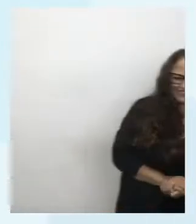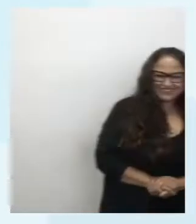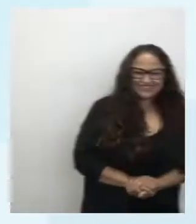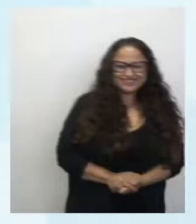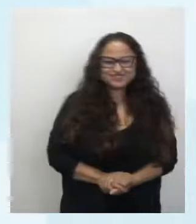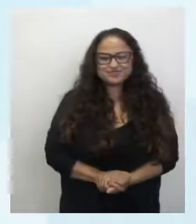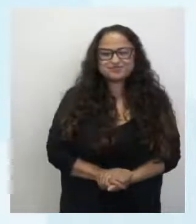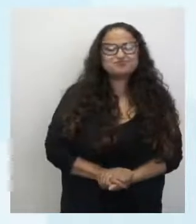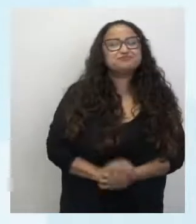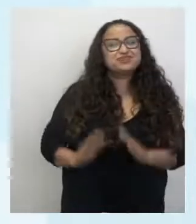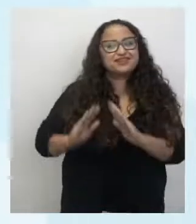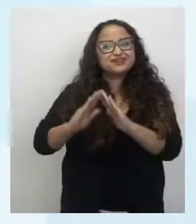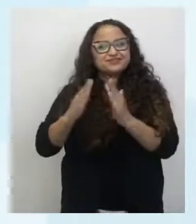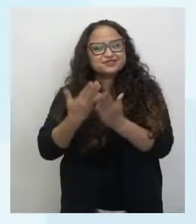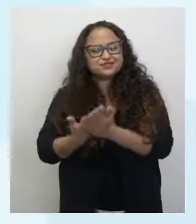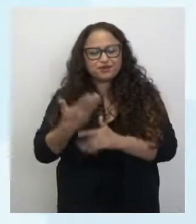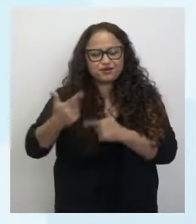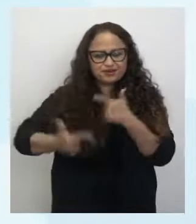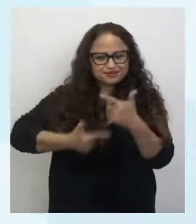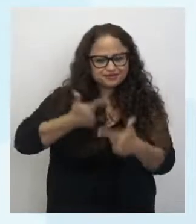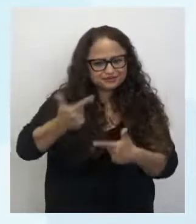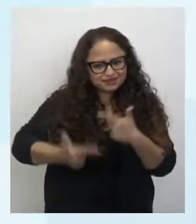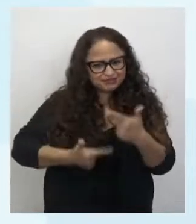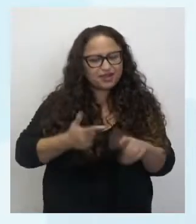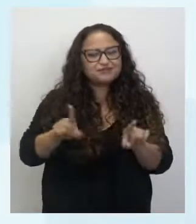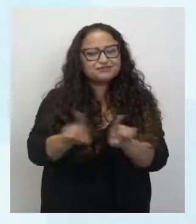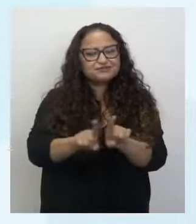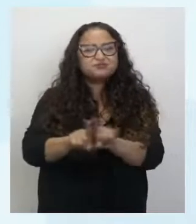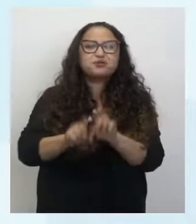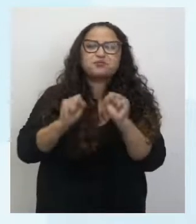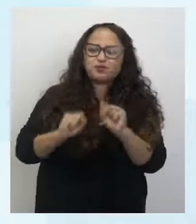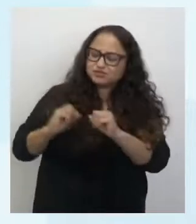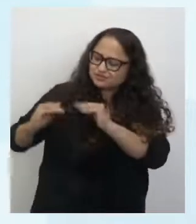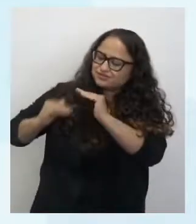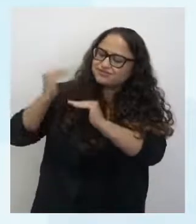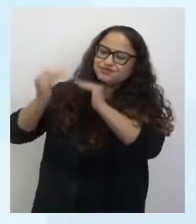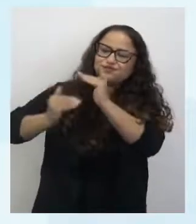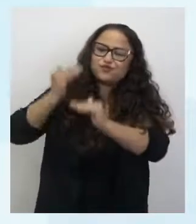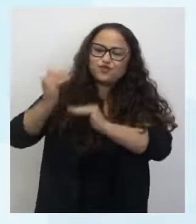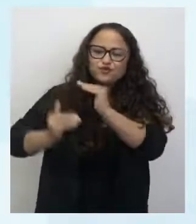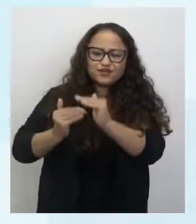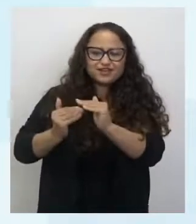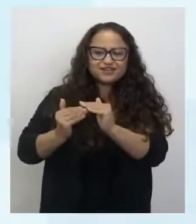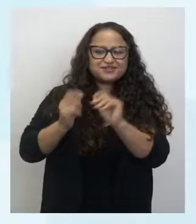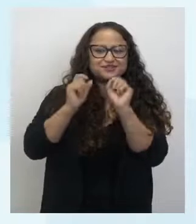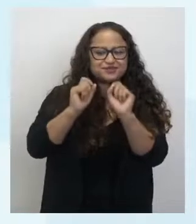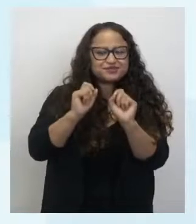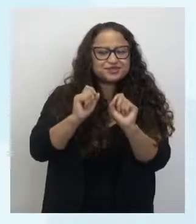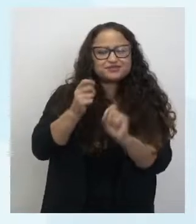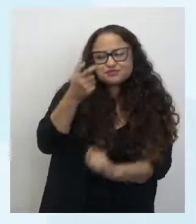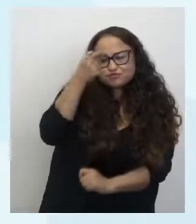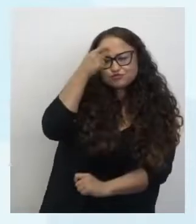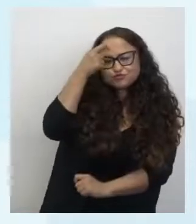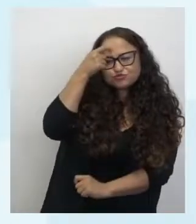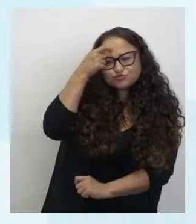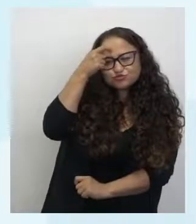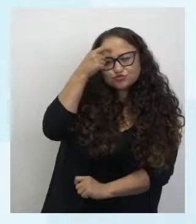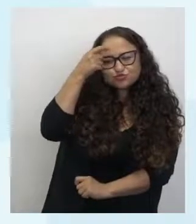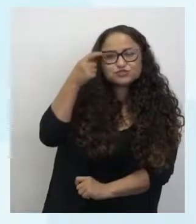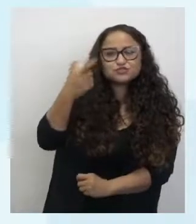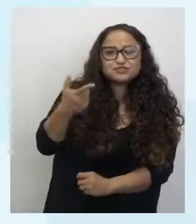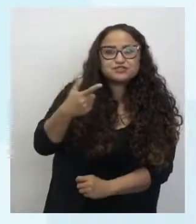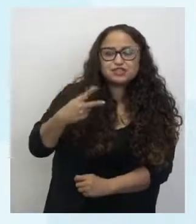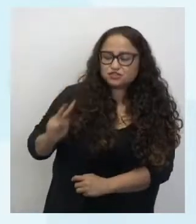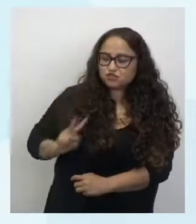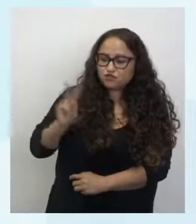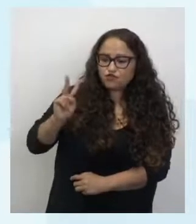caso a escola, o trabalho, para que ele desenvolva, né, essa questão esse juízo de valor, né, que ele teve como base